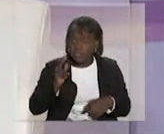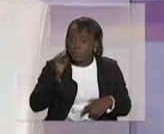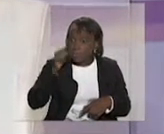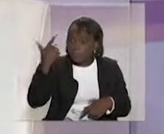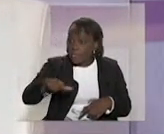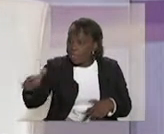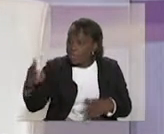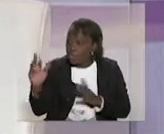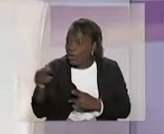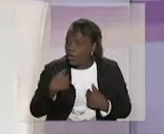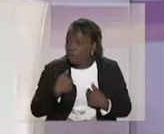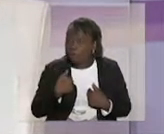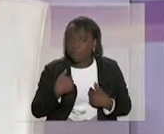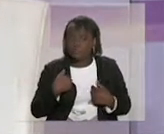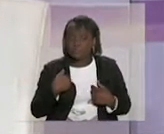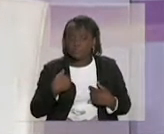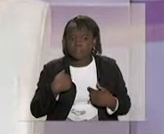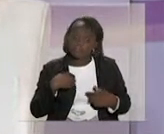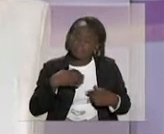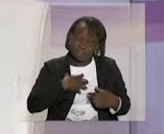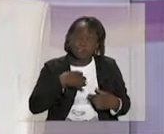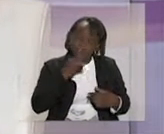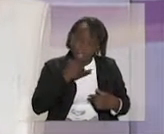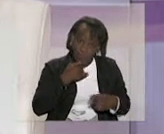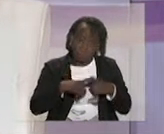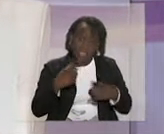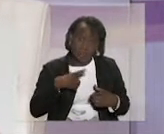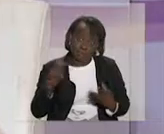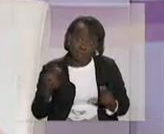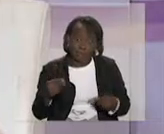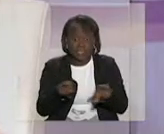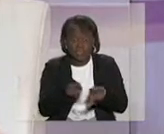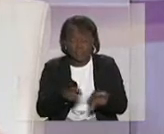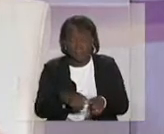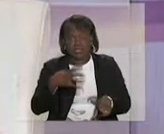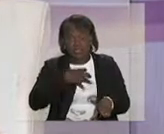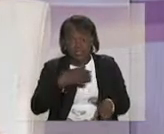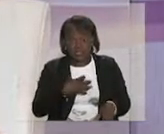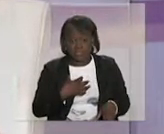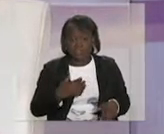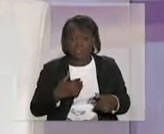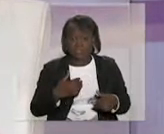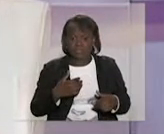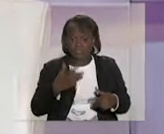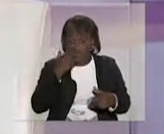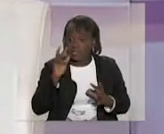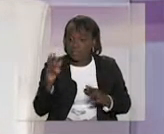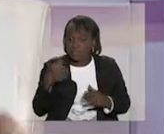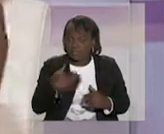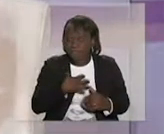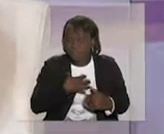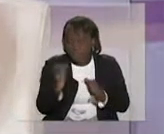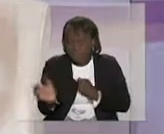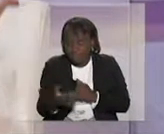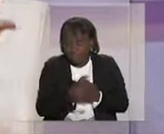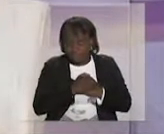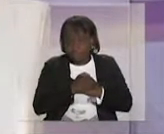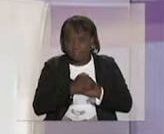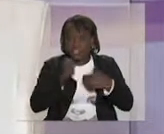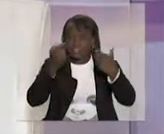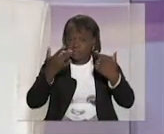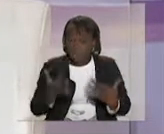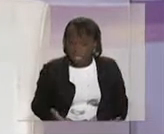tempo, né? Você perceber que tantas outras mulheres passaram por aquilo, você se sente triste por saber que isso é tão comum, mas ao mesmo tempo se sente